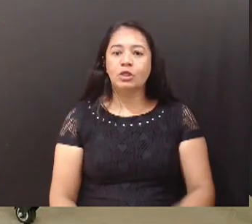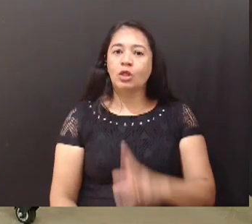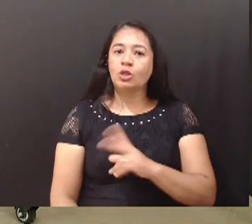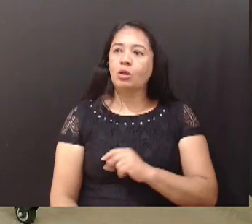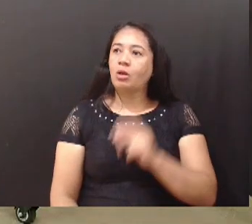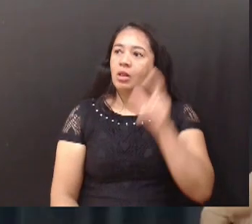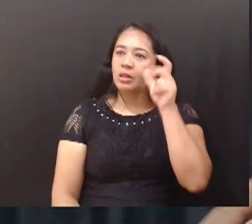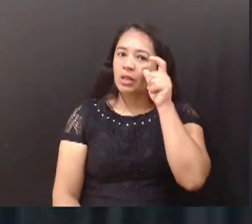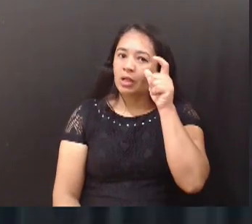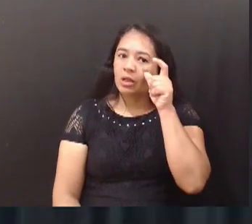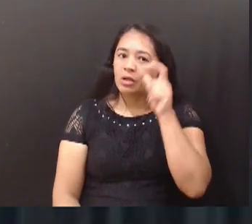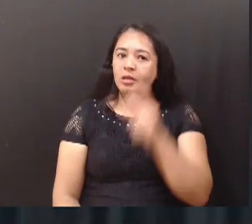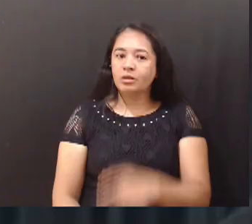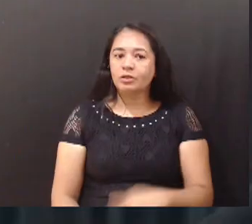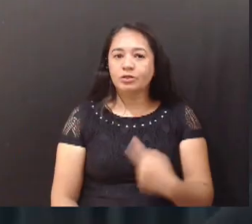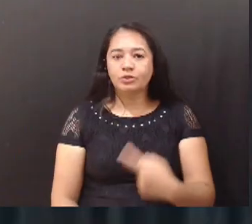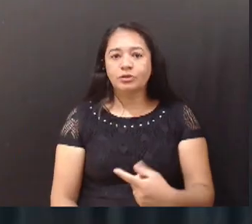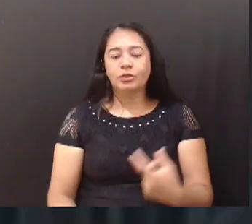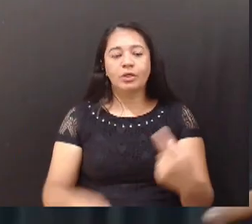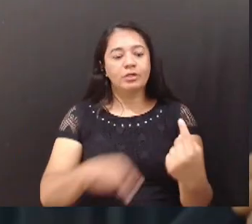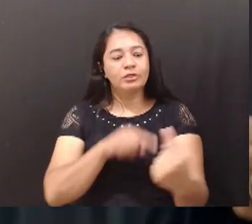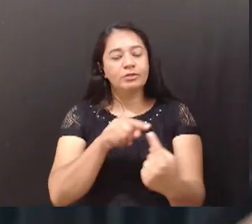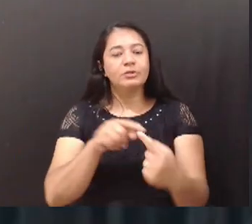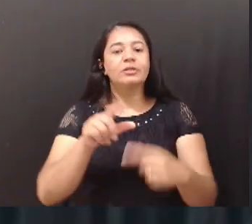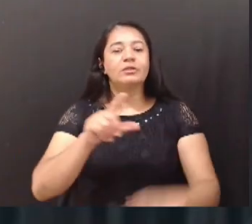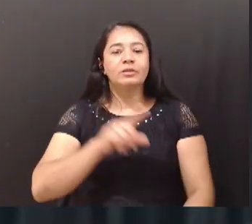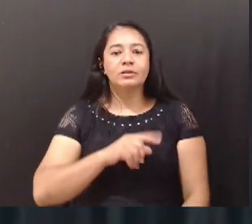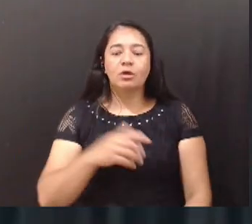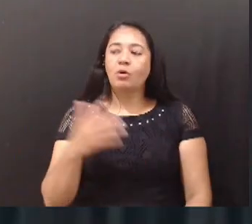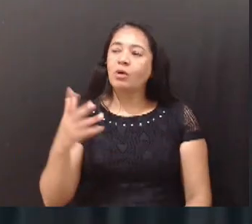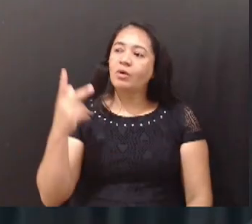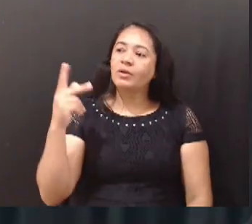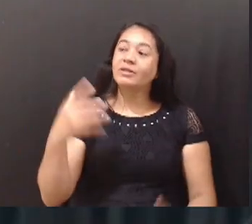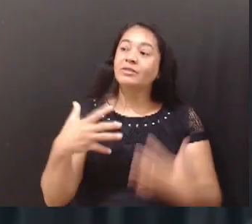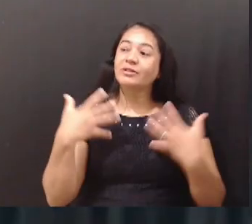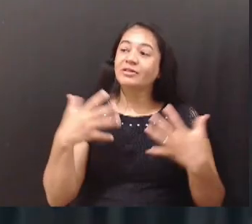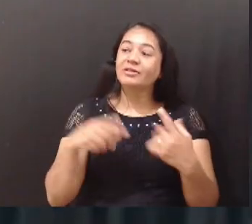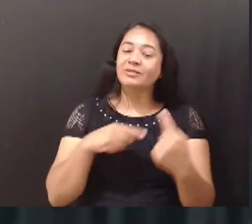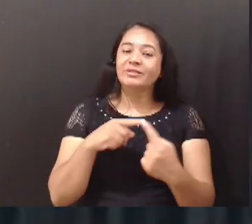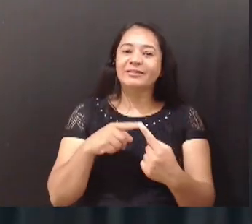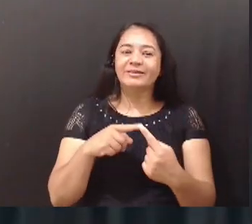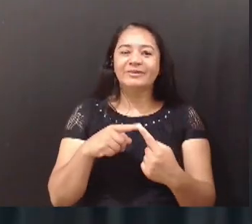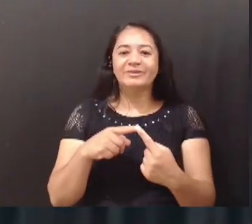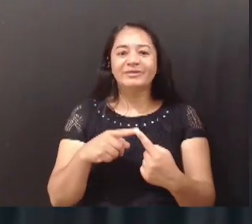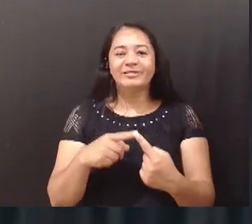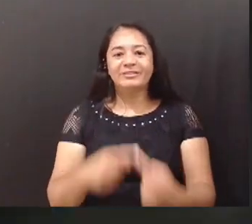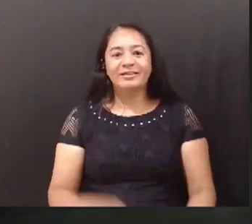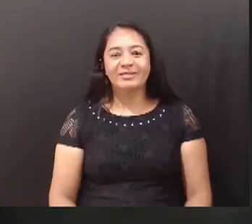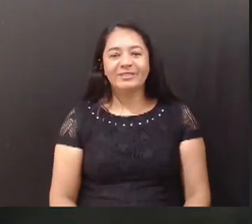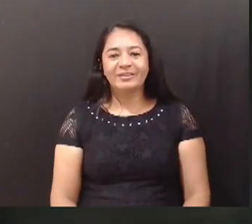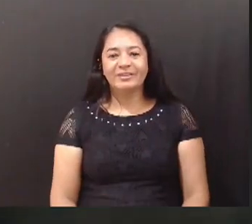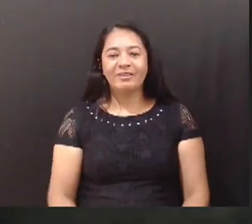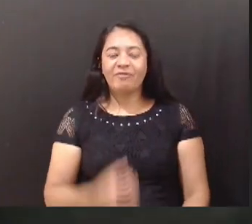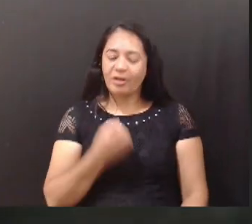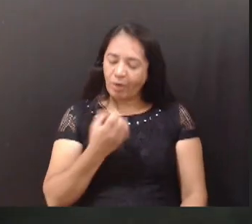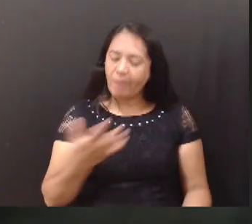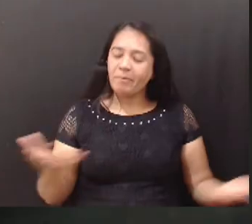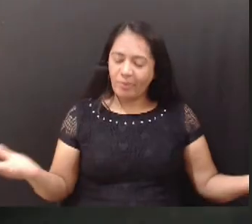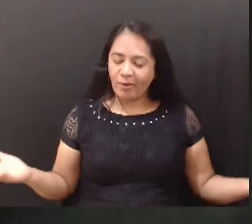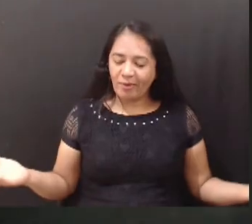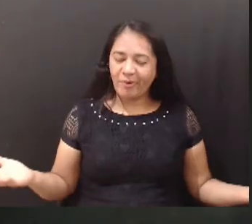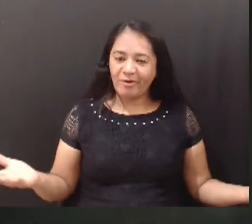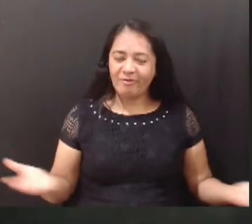interessantíssimo. Então a gente tem funções. Qual a função da alegria? A alegria. Vamos falar de uma coisa boa, né? Vamos lá. Deus, a alegria, a função